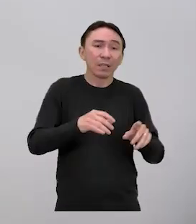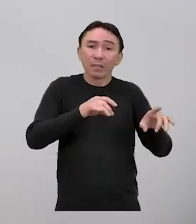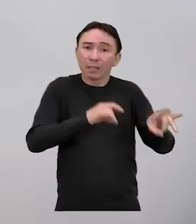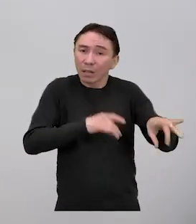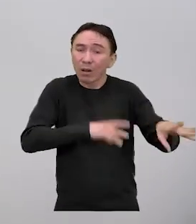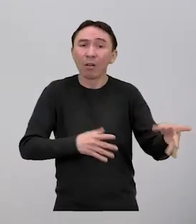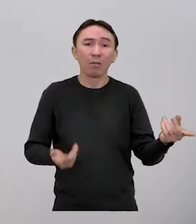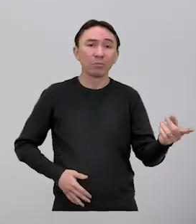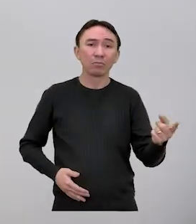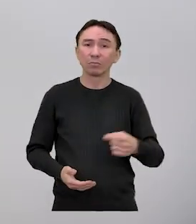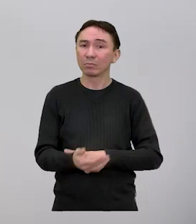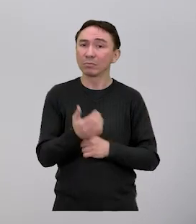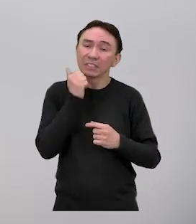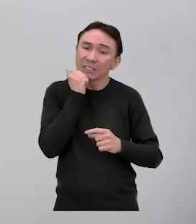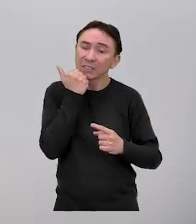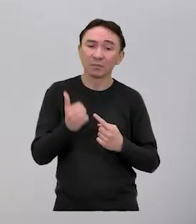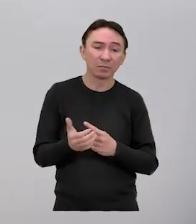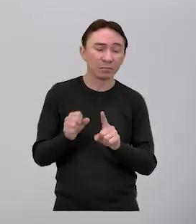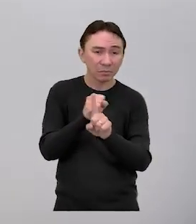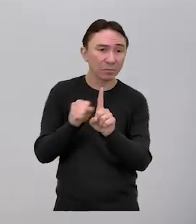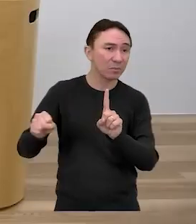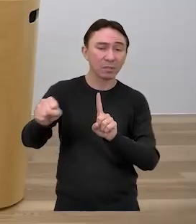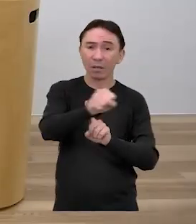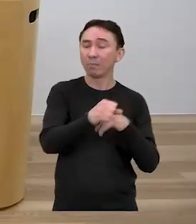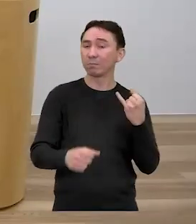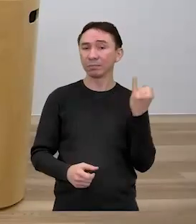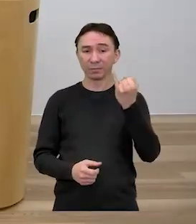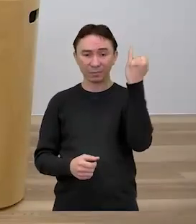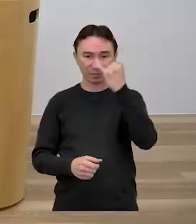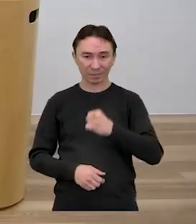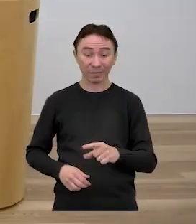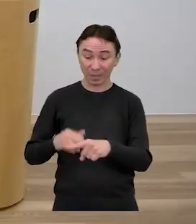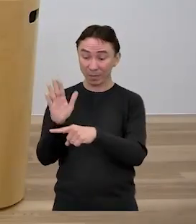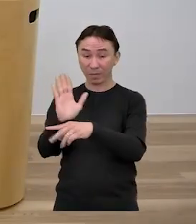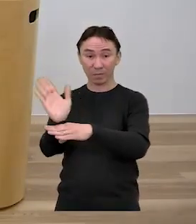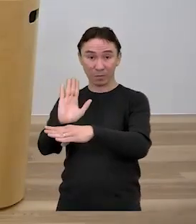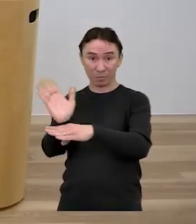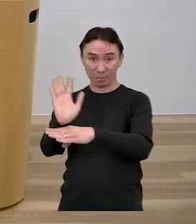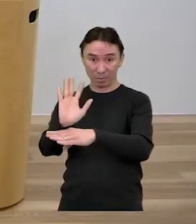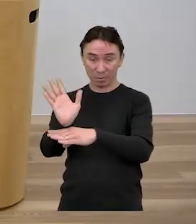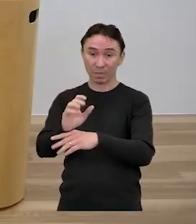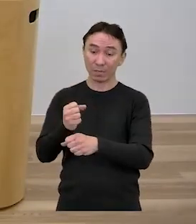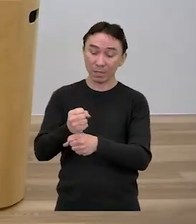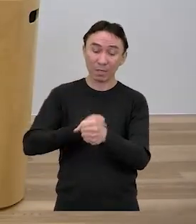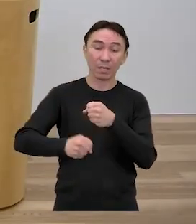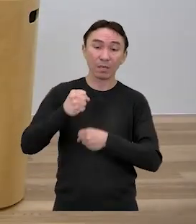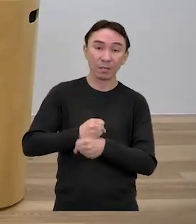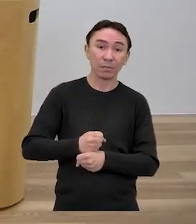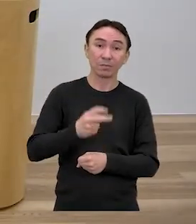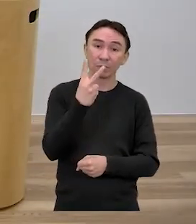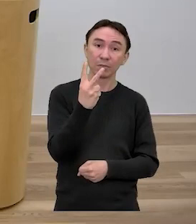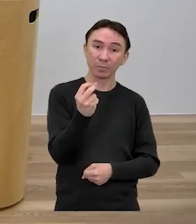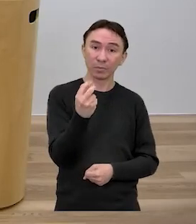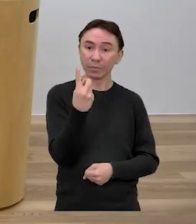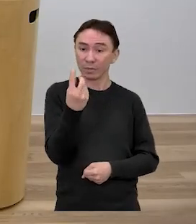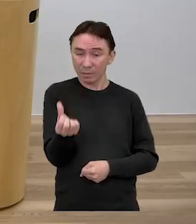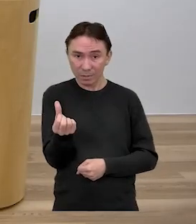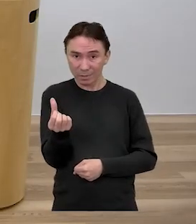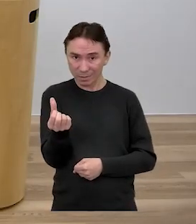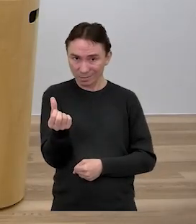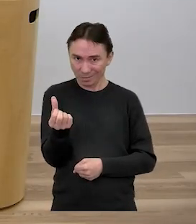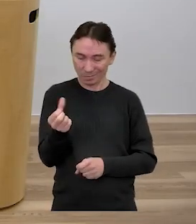urgente que a sociedade precisa fazer. Exatamente. Esse vídeo é de 2016, né? Então já se passaram aí quase 5 anos, é de novembro